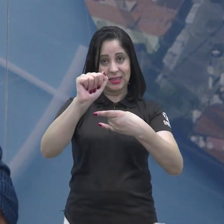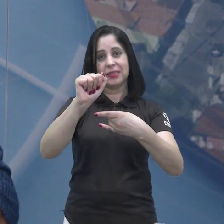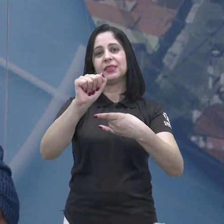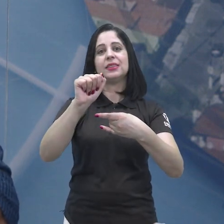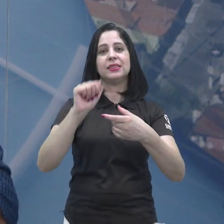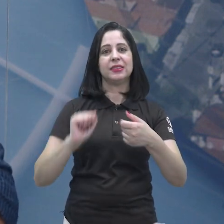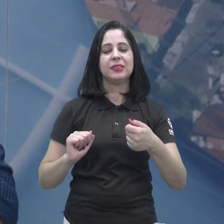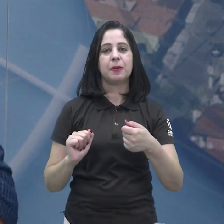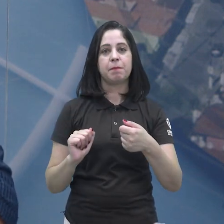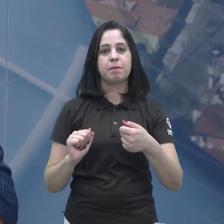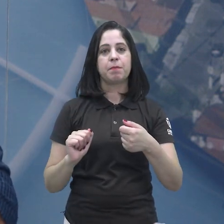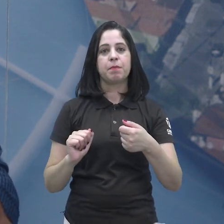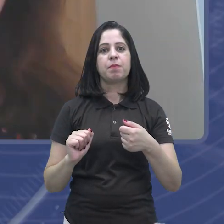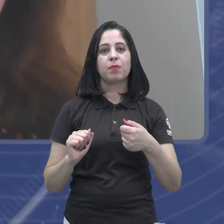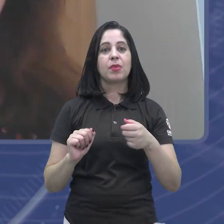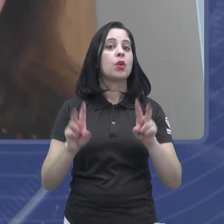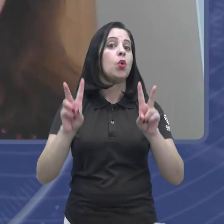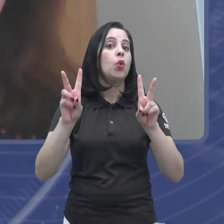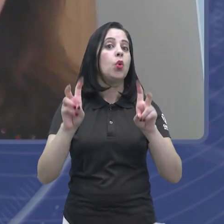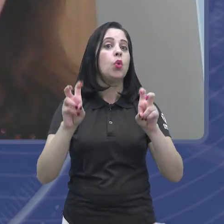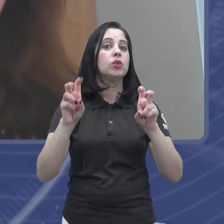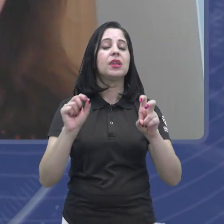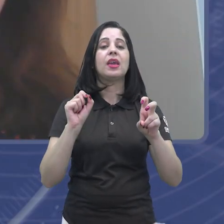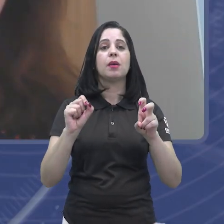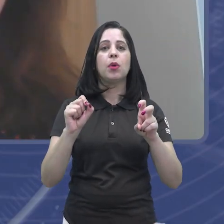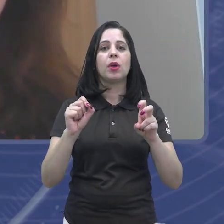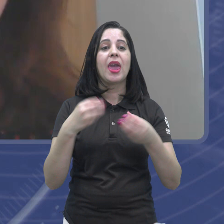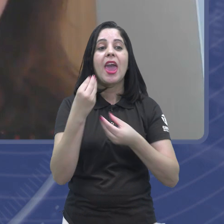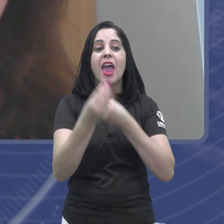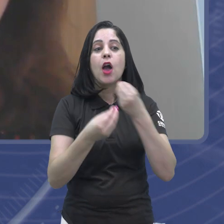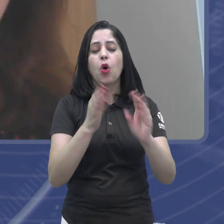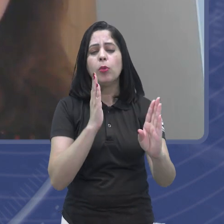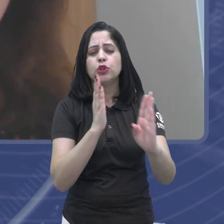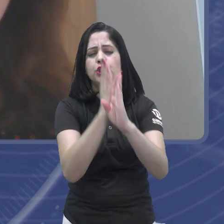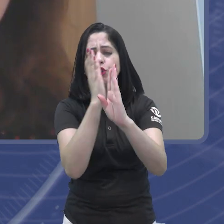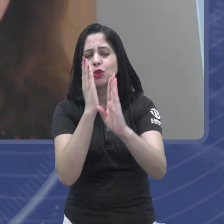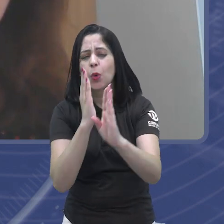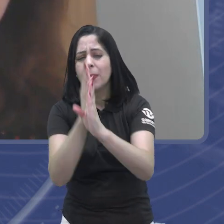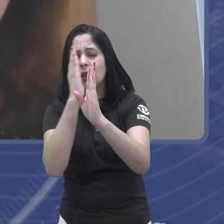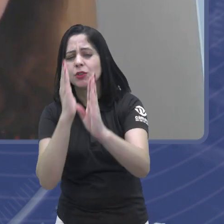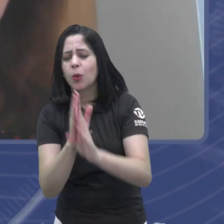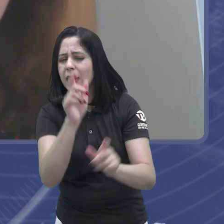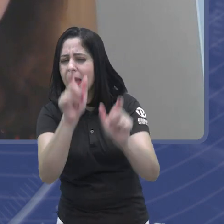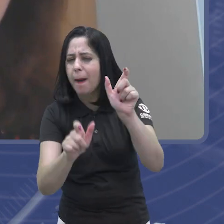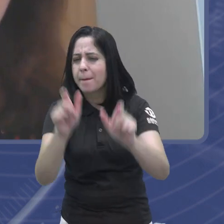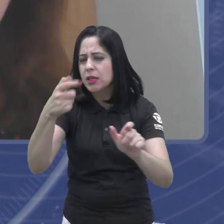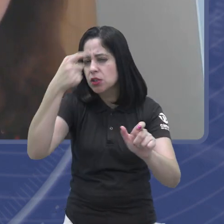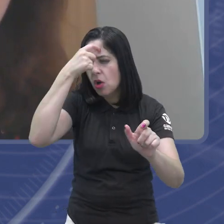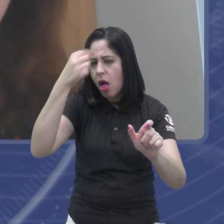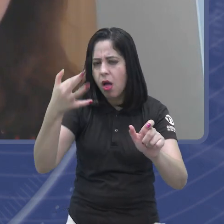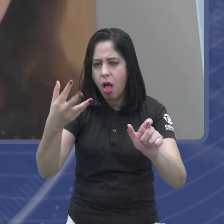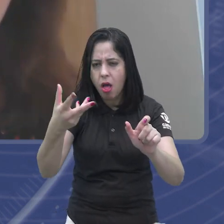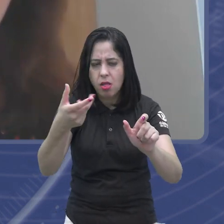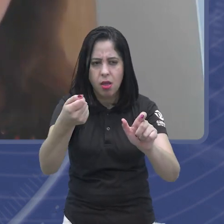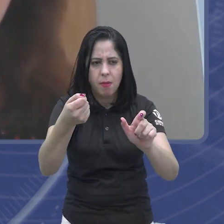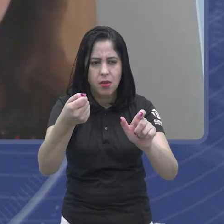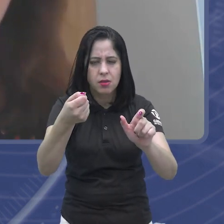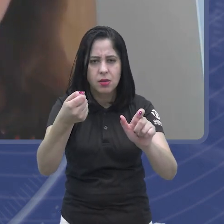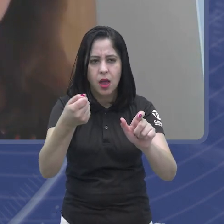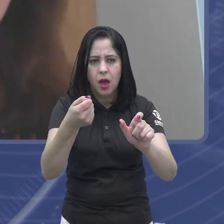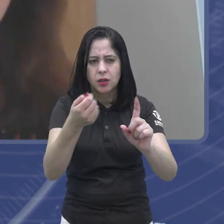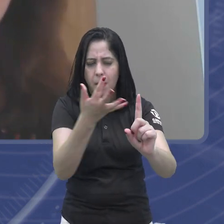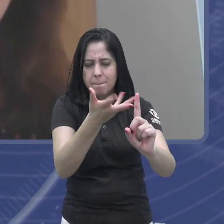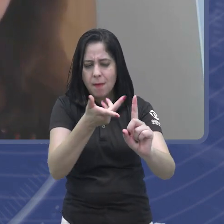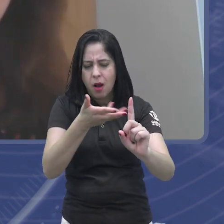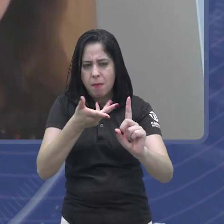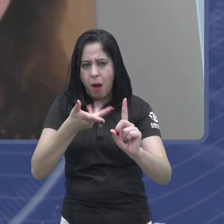por Skype, sobre essa questão da retenção de talentos, Ana. Como reter talentos em meio a essa